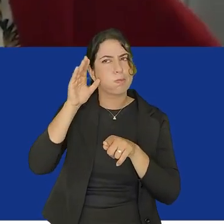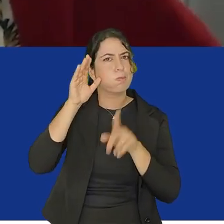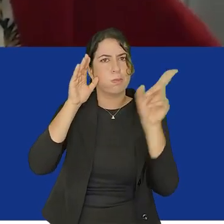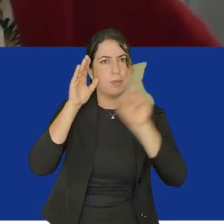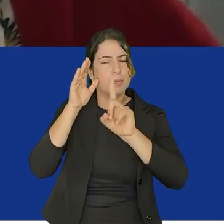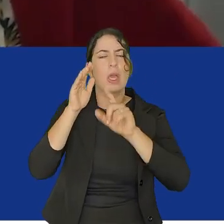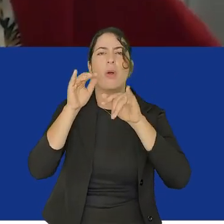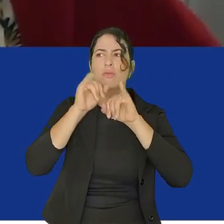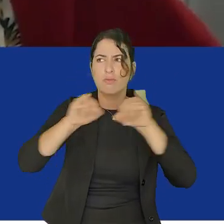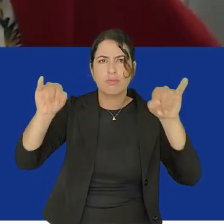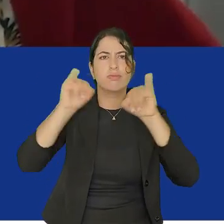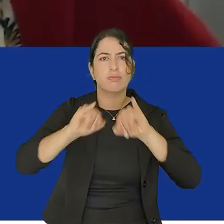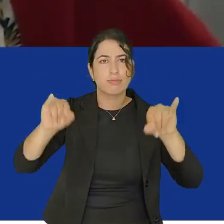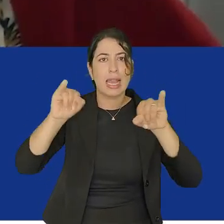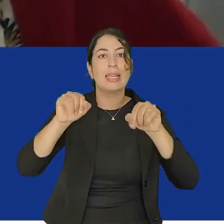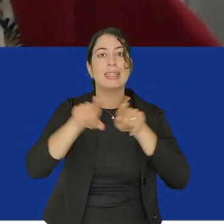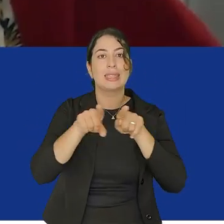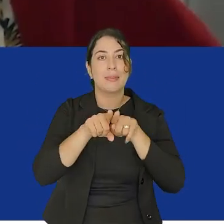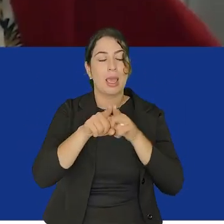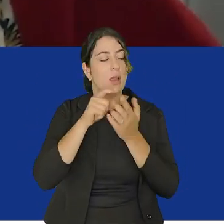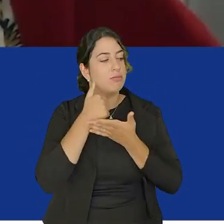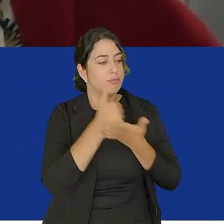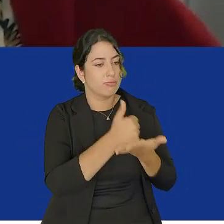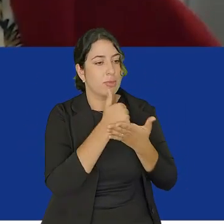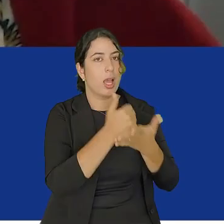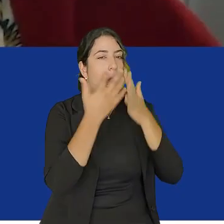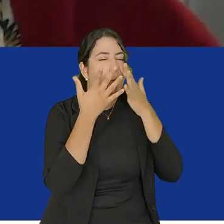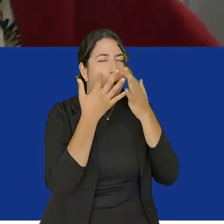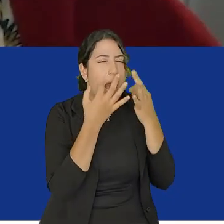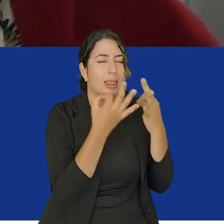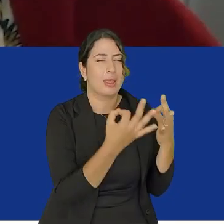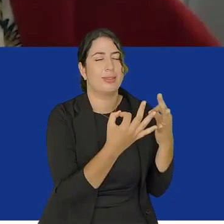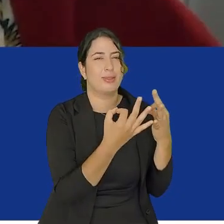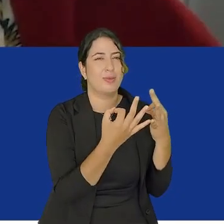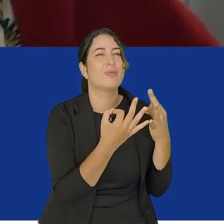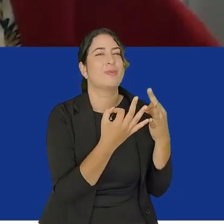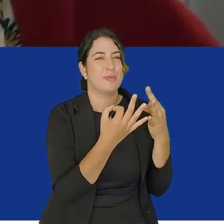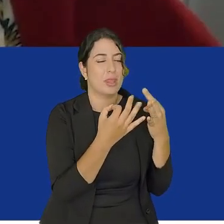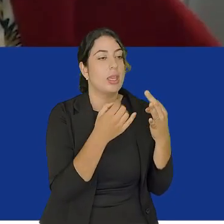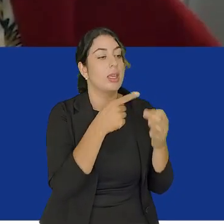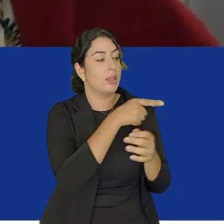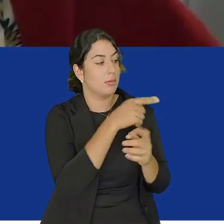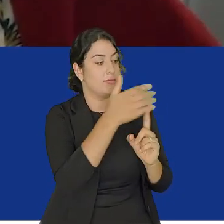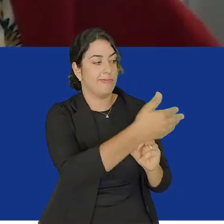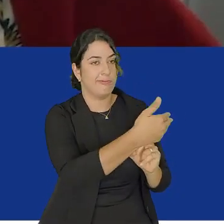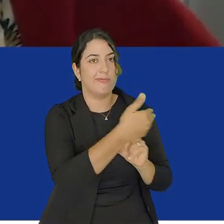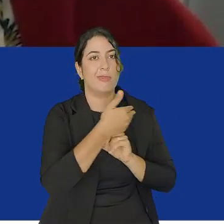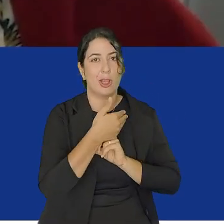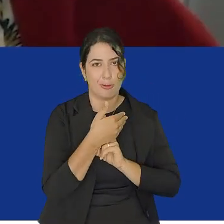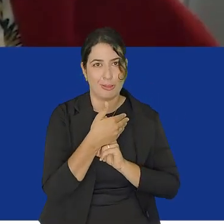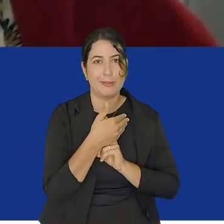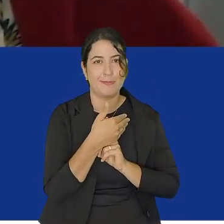situação complicada, apoiando aquele e oferecendo o olhar de acolhimento para aquele que